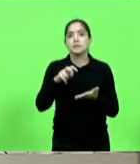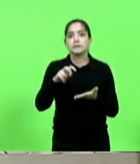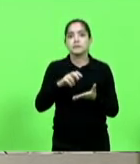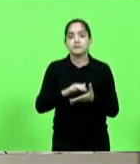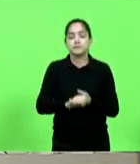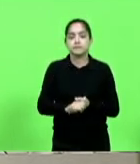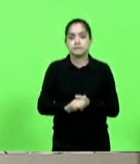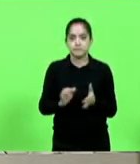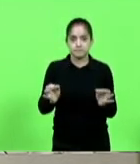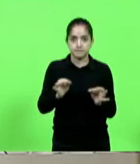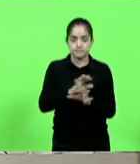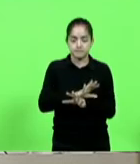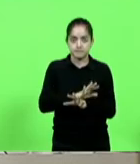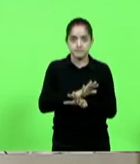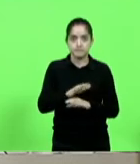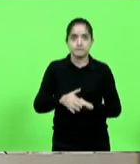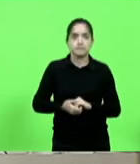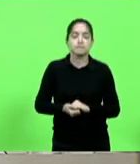Está encerrada a sessão.